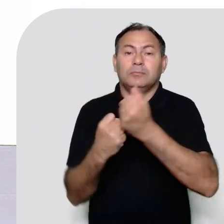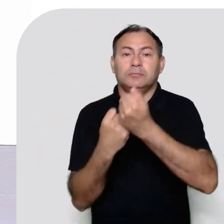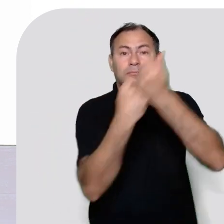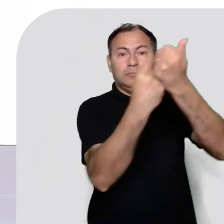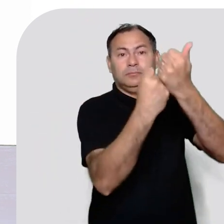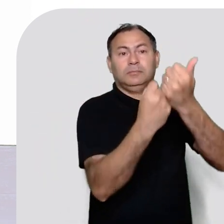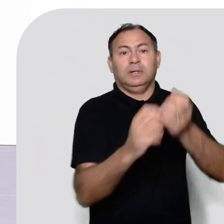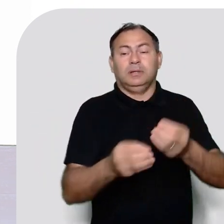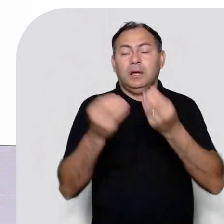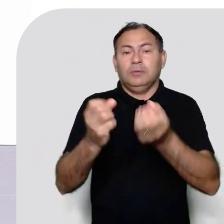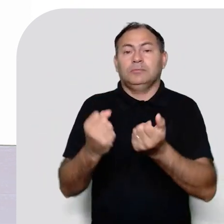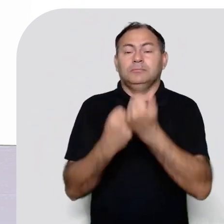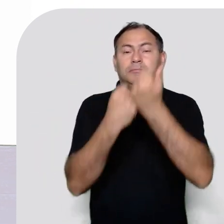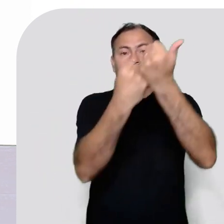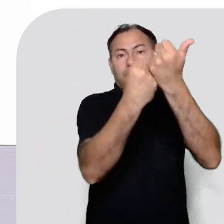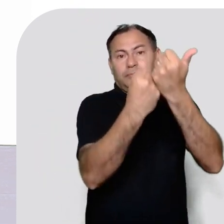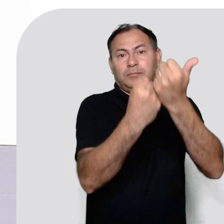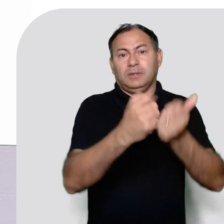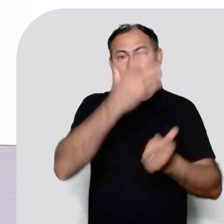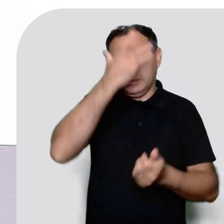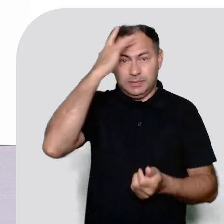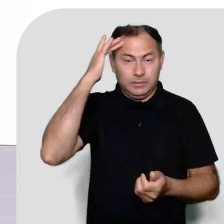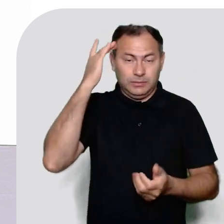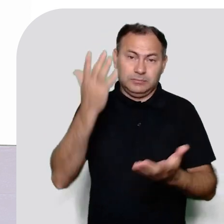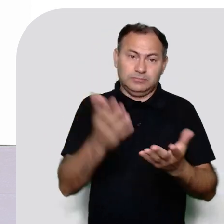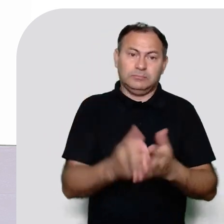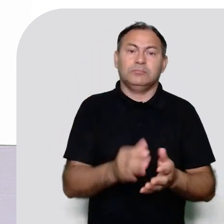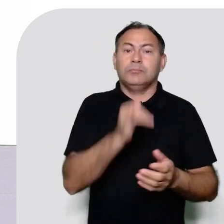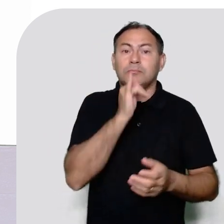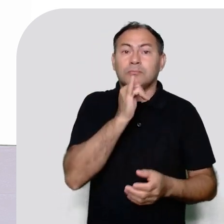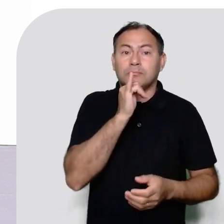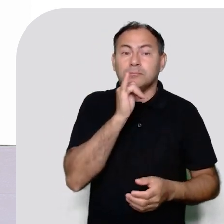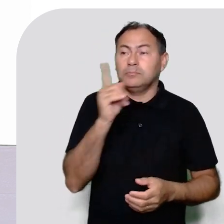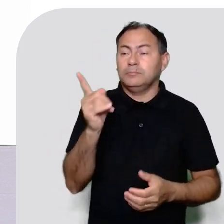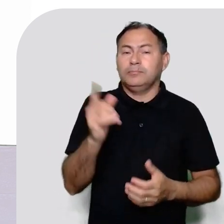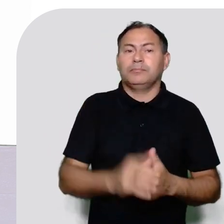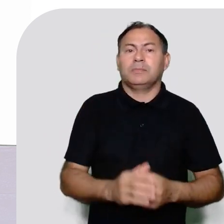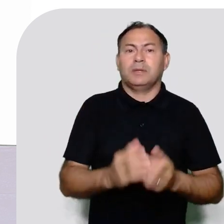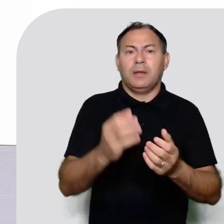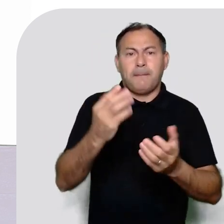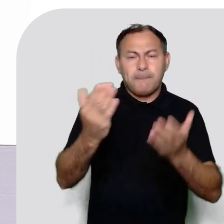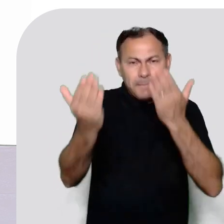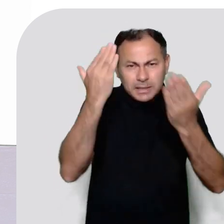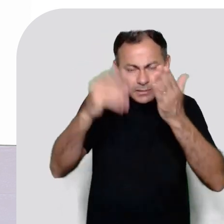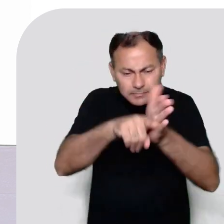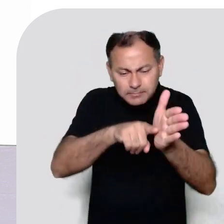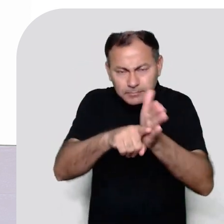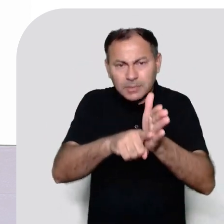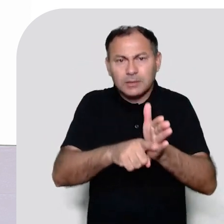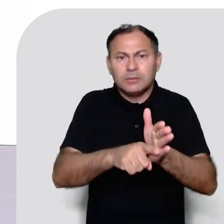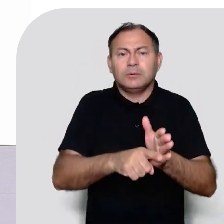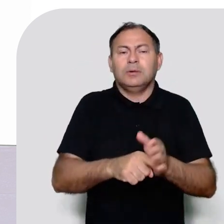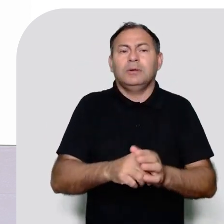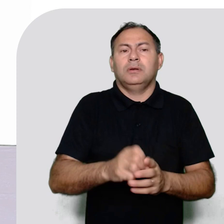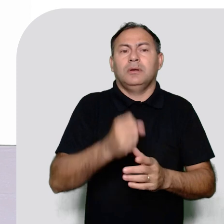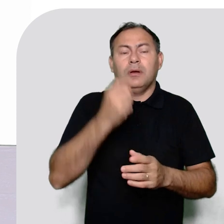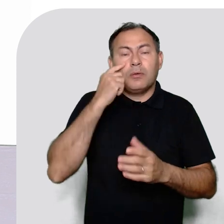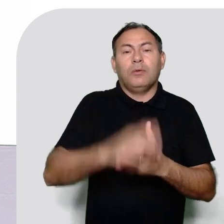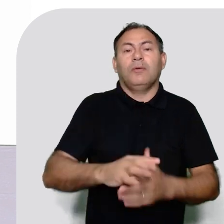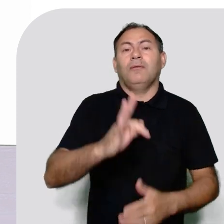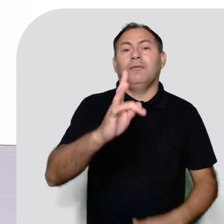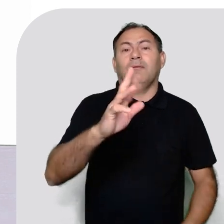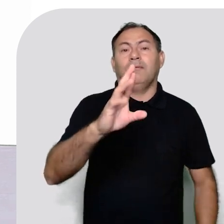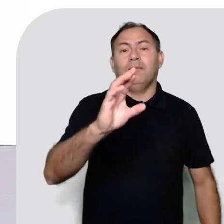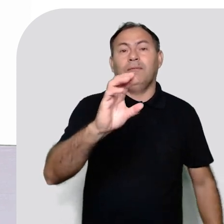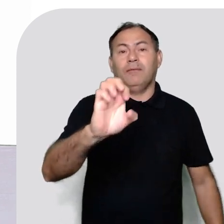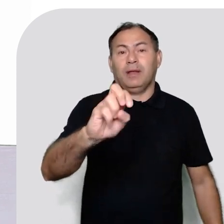suporte ao homem, como, por exemplo, a psicanálise com Sigmund Freud,